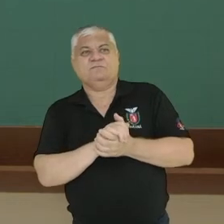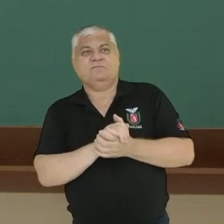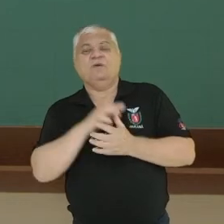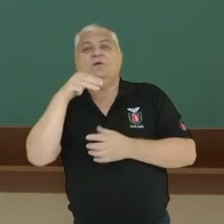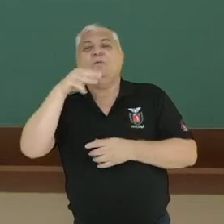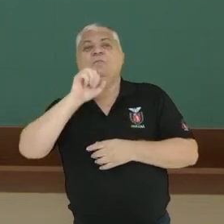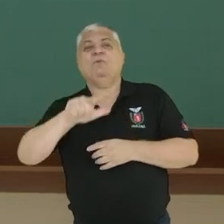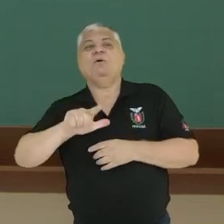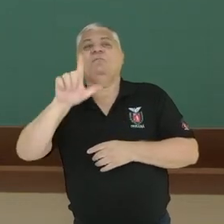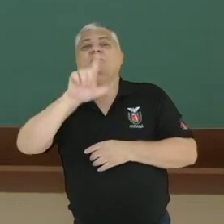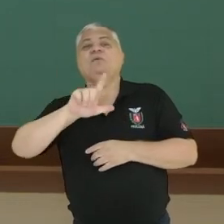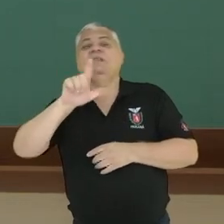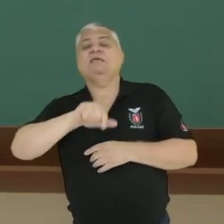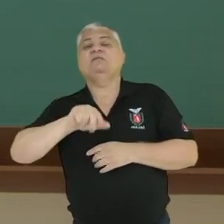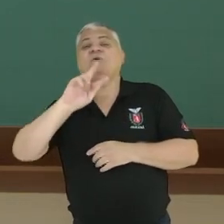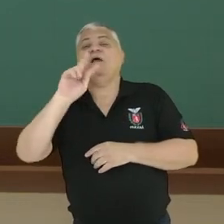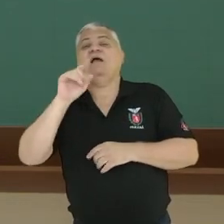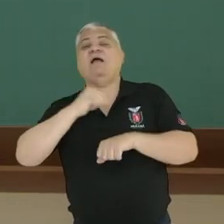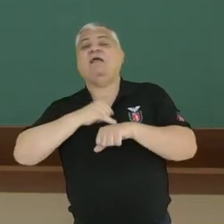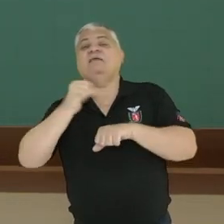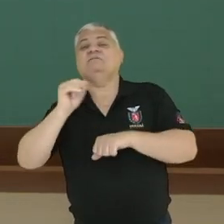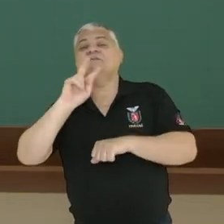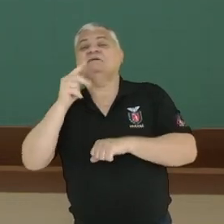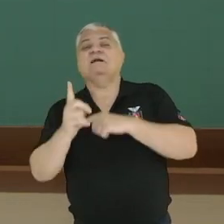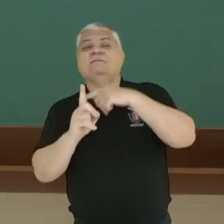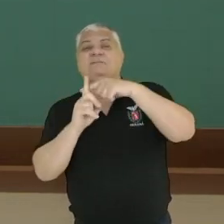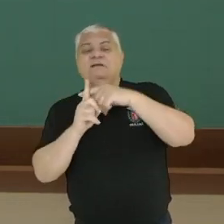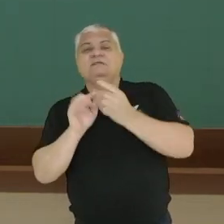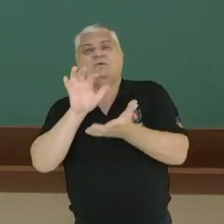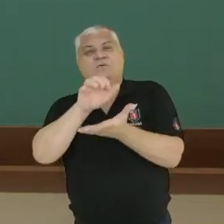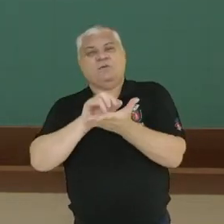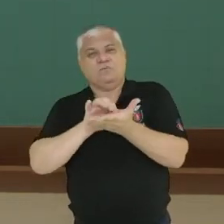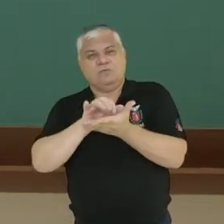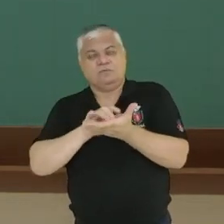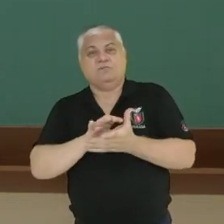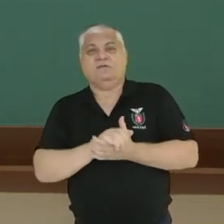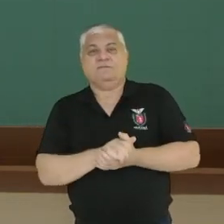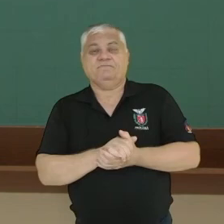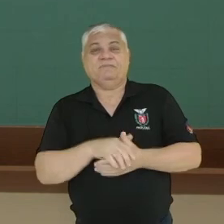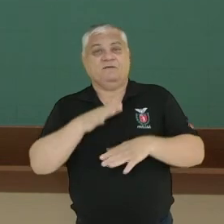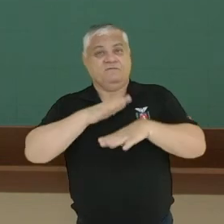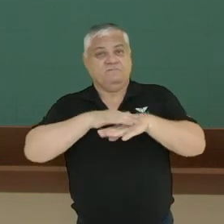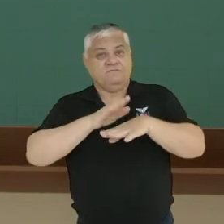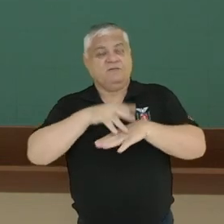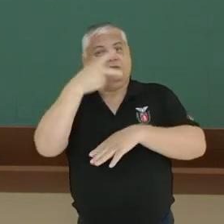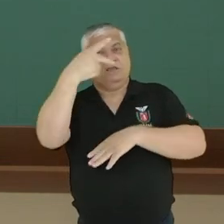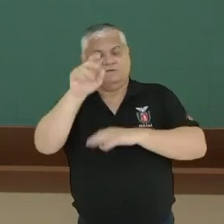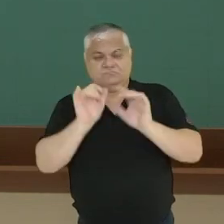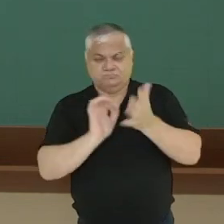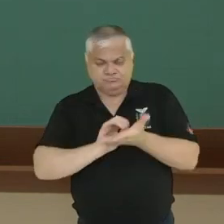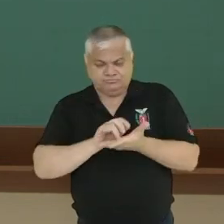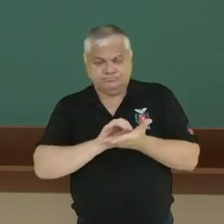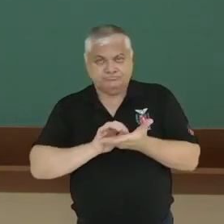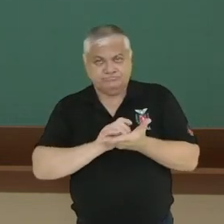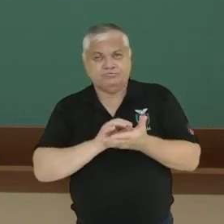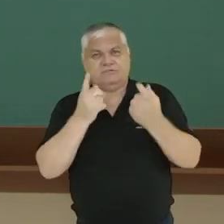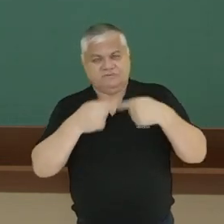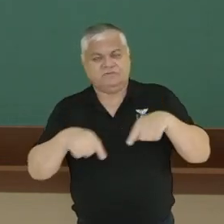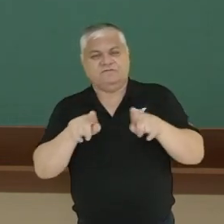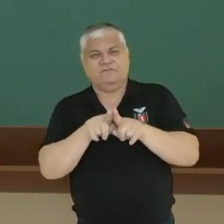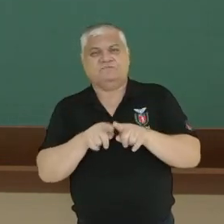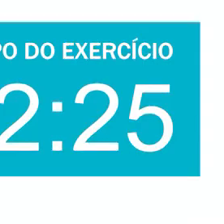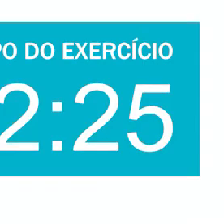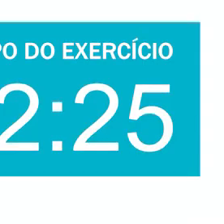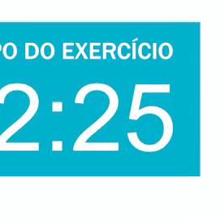mol por litros de íons H+? Use a calculadora. Resolvam, faça uso da calculadora e já já a gente